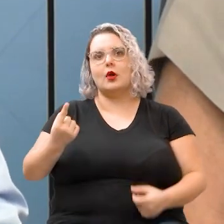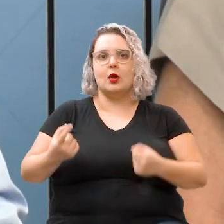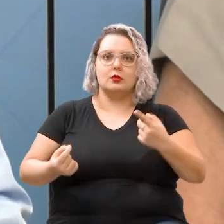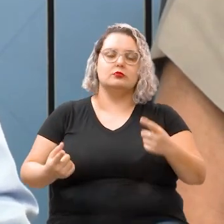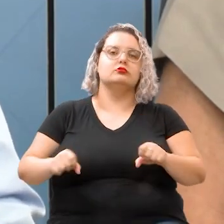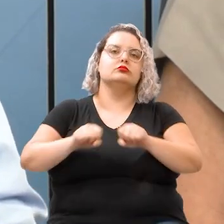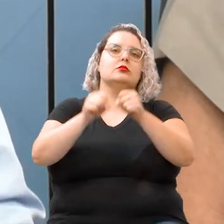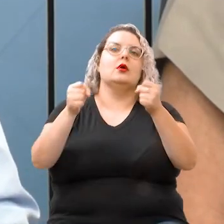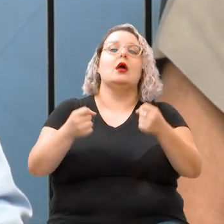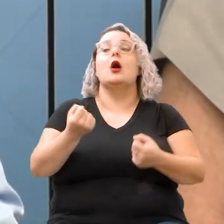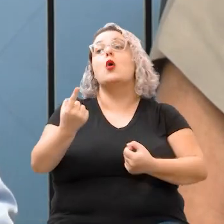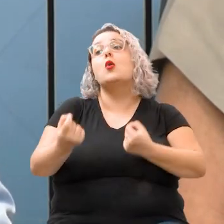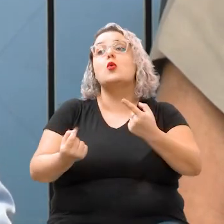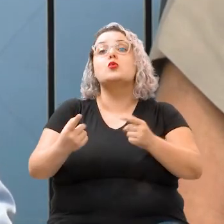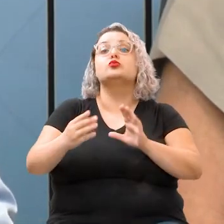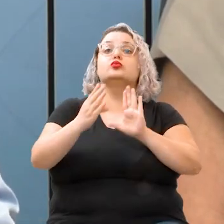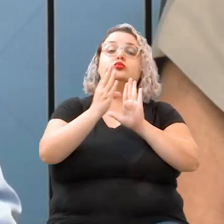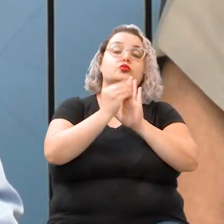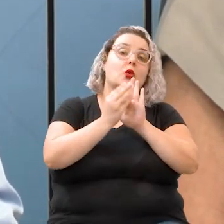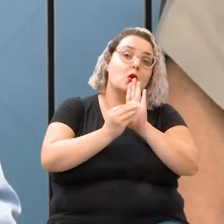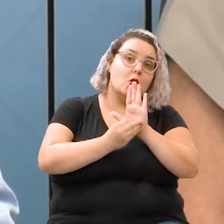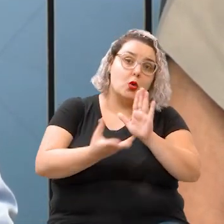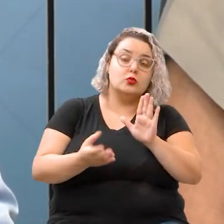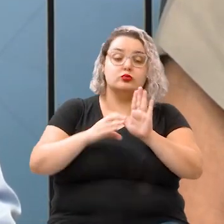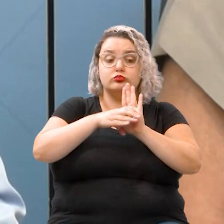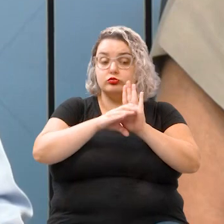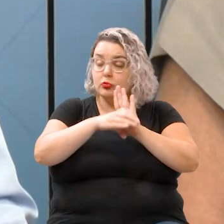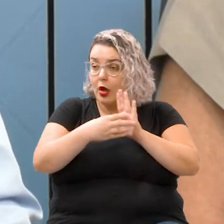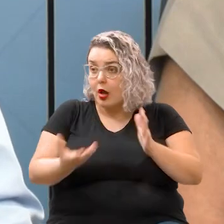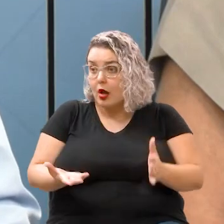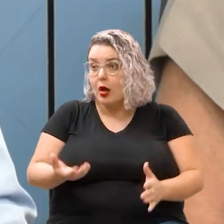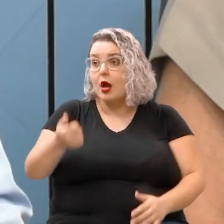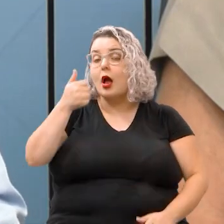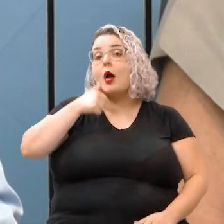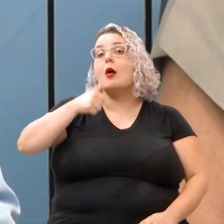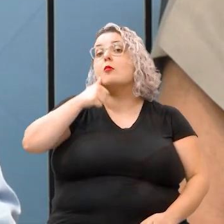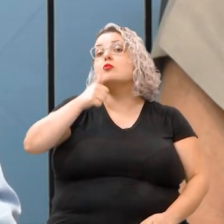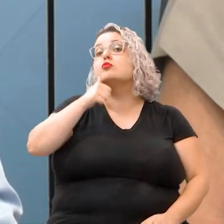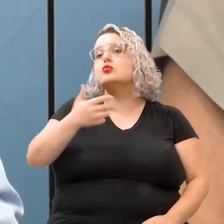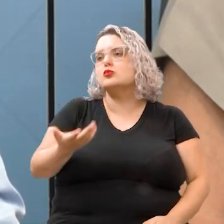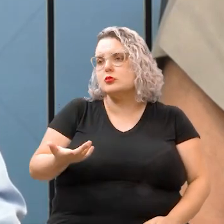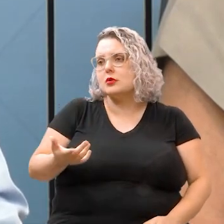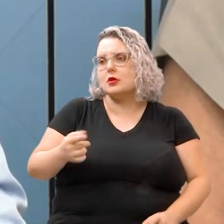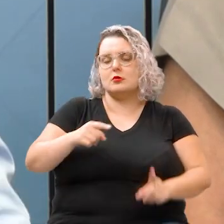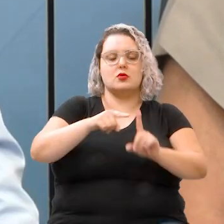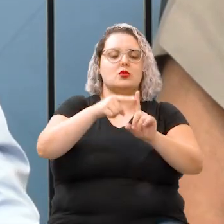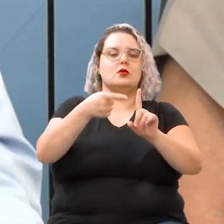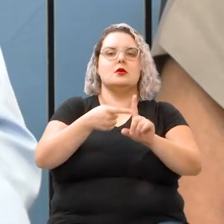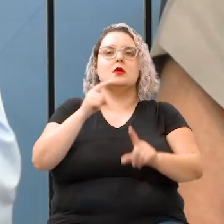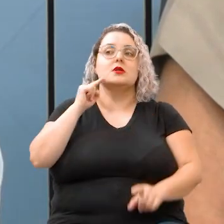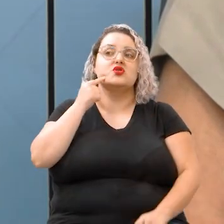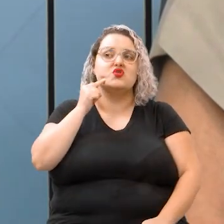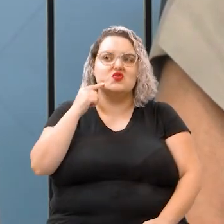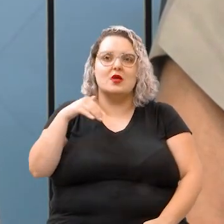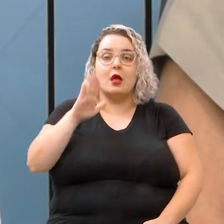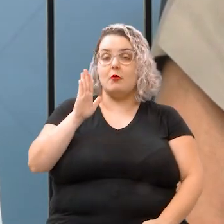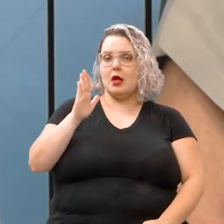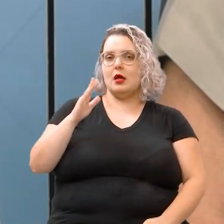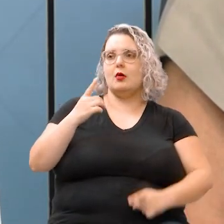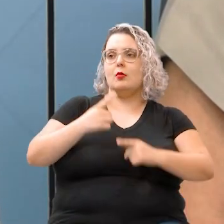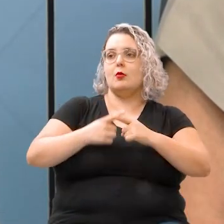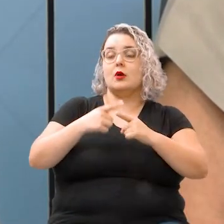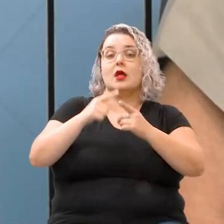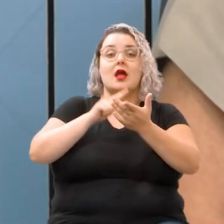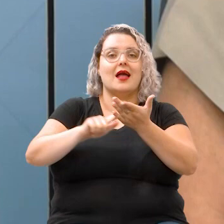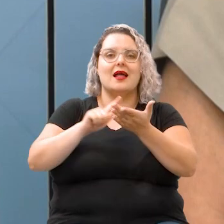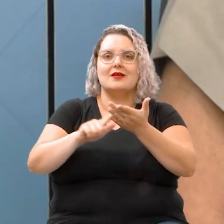quebrar, alguns conceitos que nós temos que quebrar, por exemplo, que a mulher, quando está grávida, ela tem mais cárie. Ela tem mais cárie porque a sua higiene